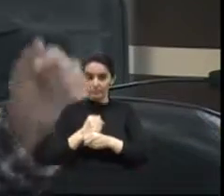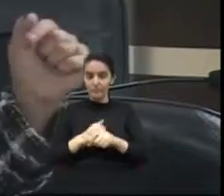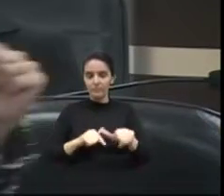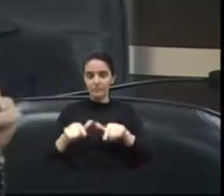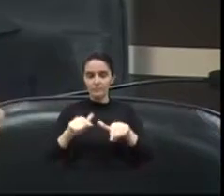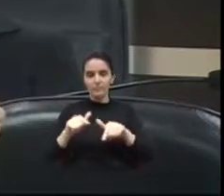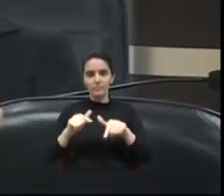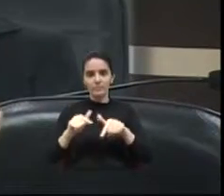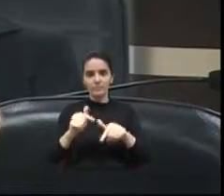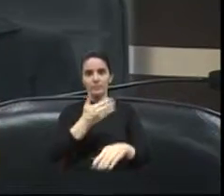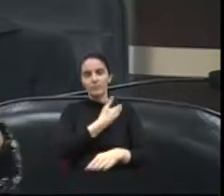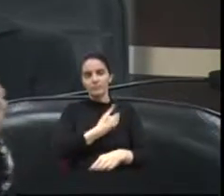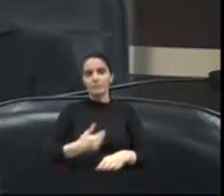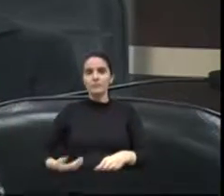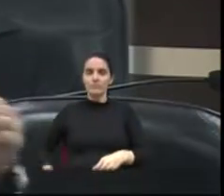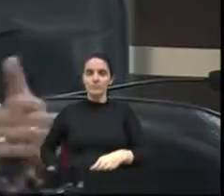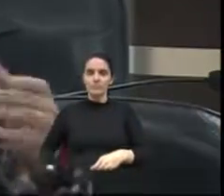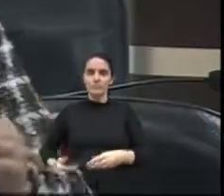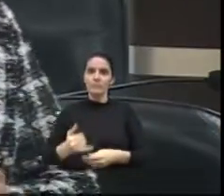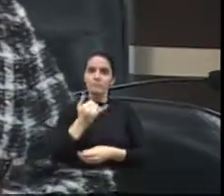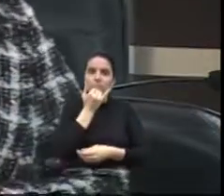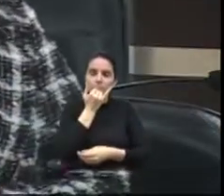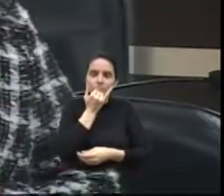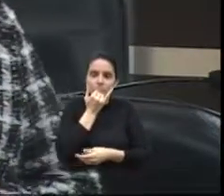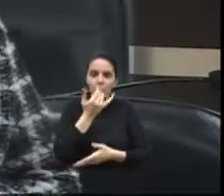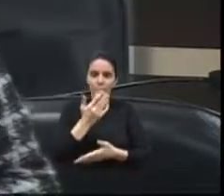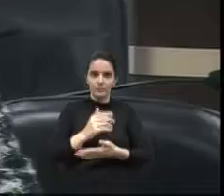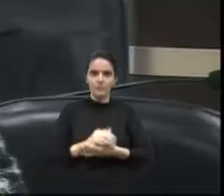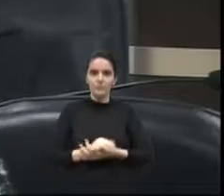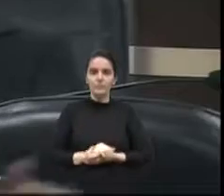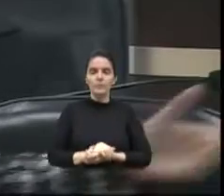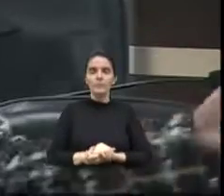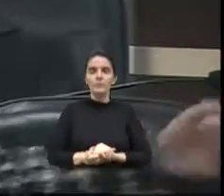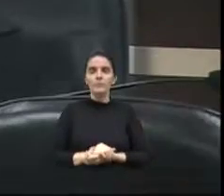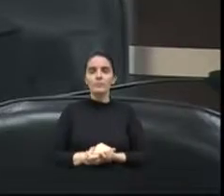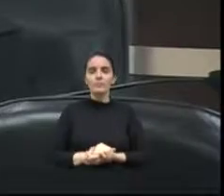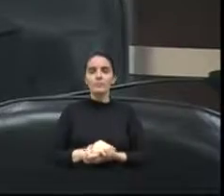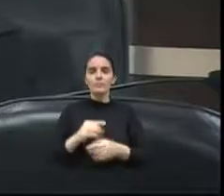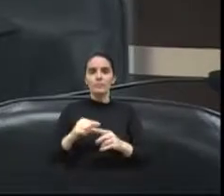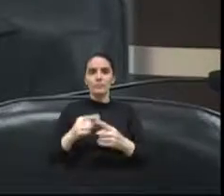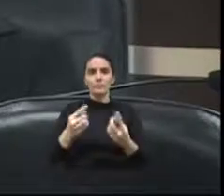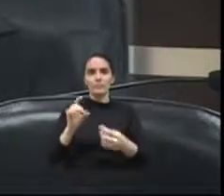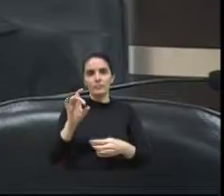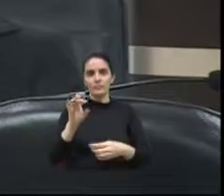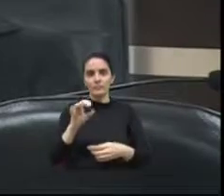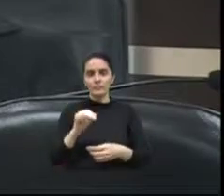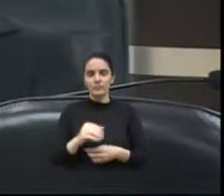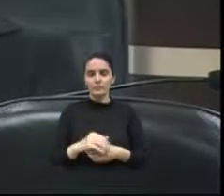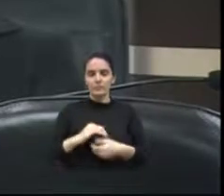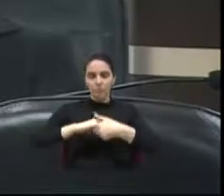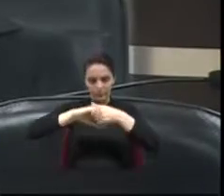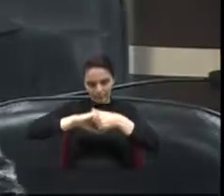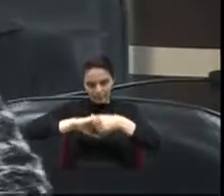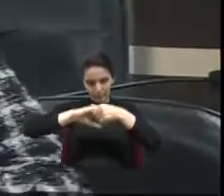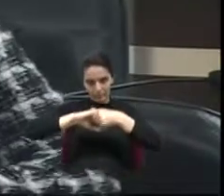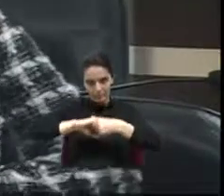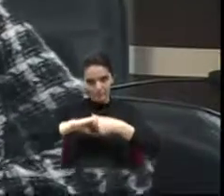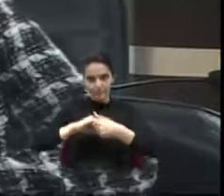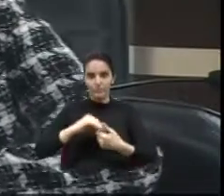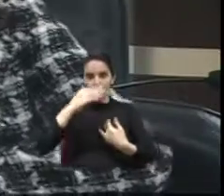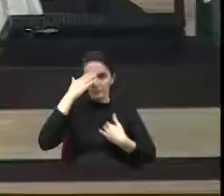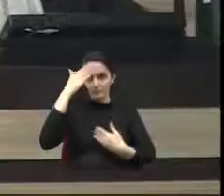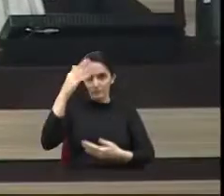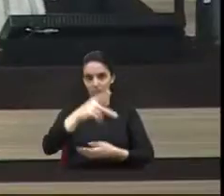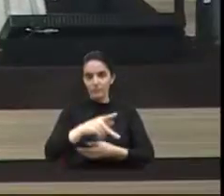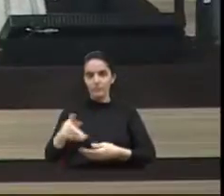gestão pública no mesmo local. Então, peço desculpas até por ter saído do objeto nesse instante, mas apenas para congratular o Matheus. Obrigada,